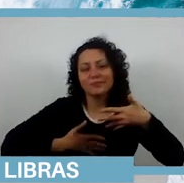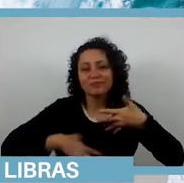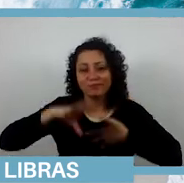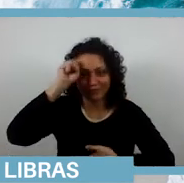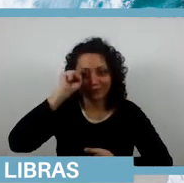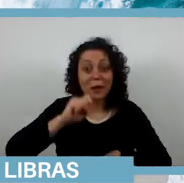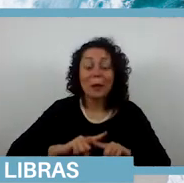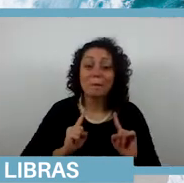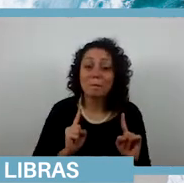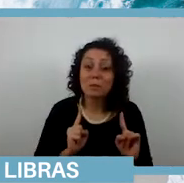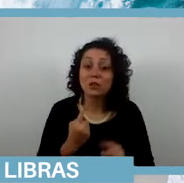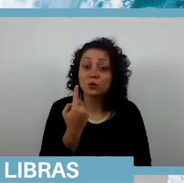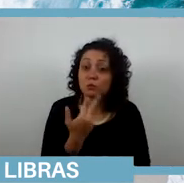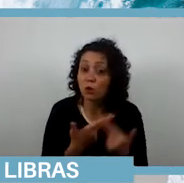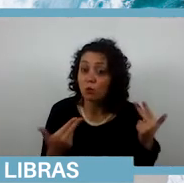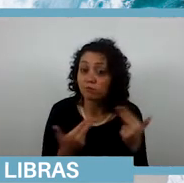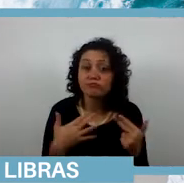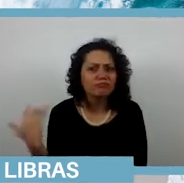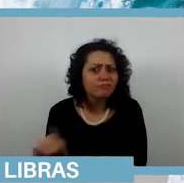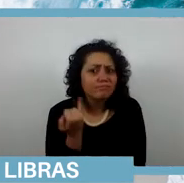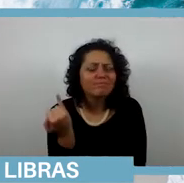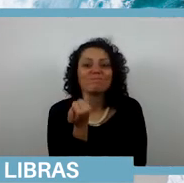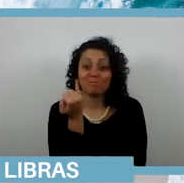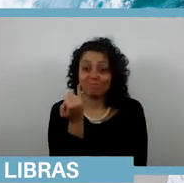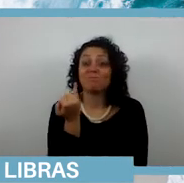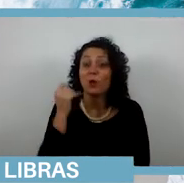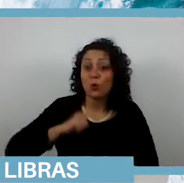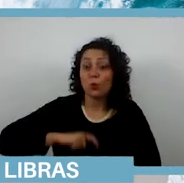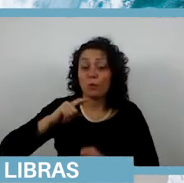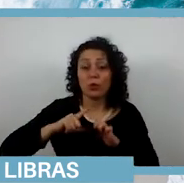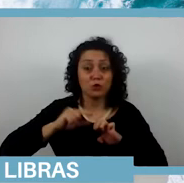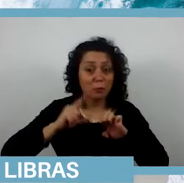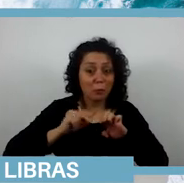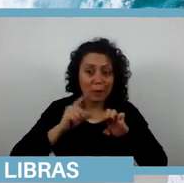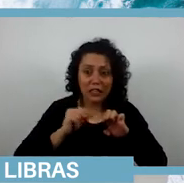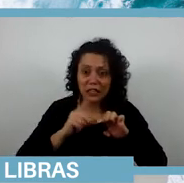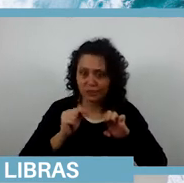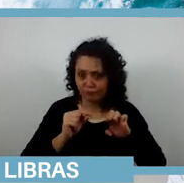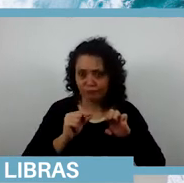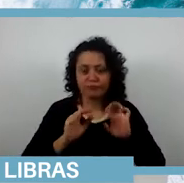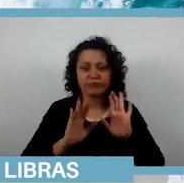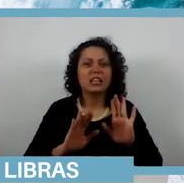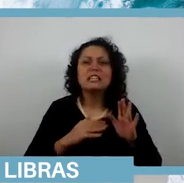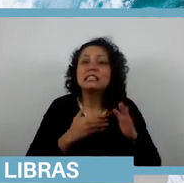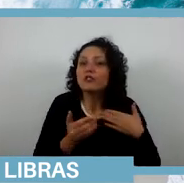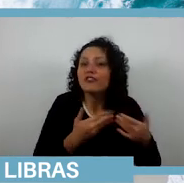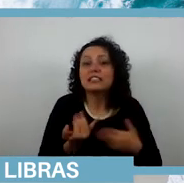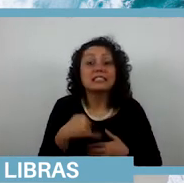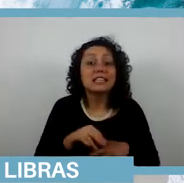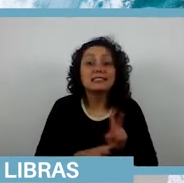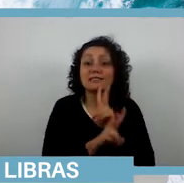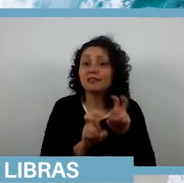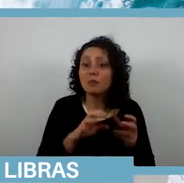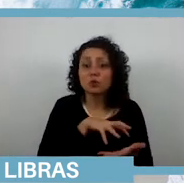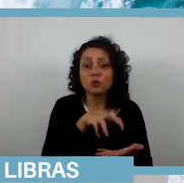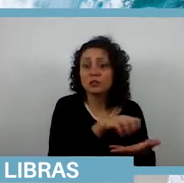eu acho que uma das coisas fundamentais para empreender a independente de ser construção com sustentabilidade ou